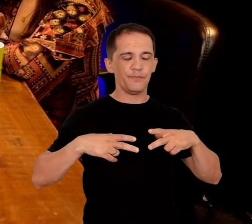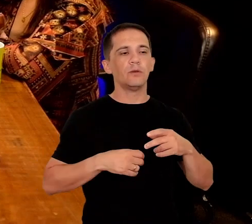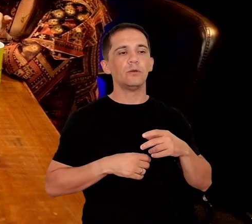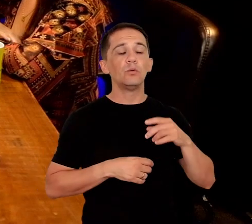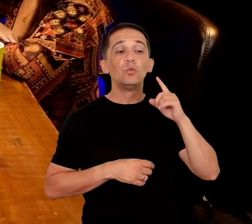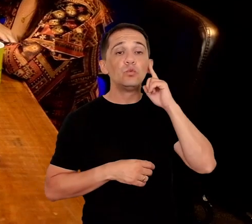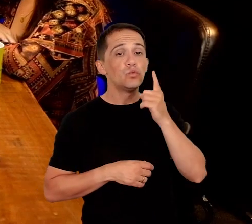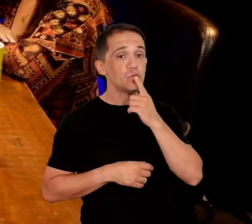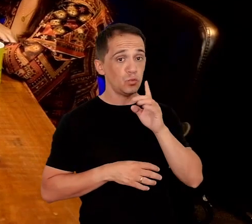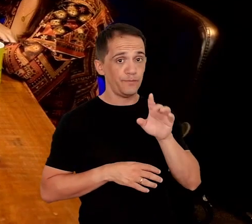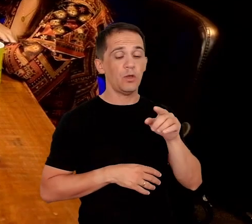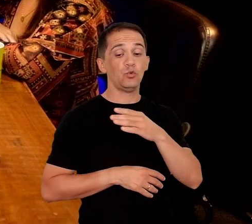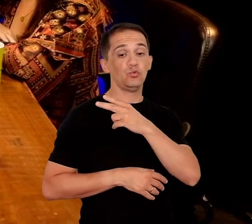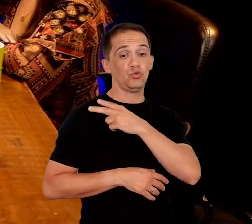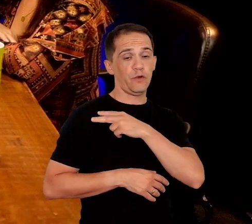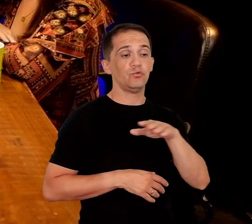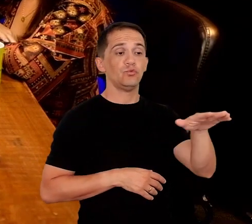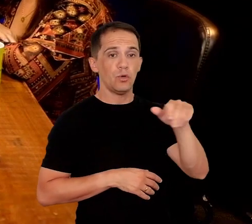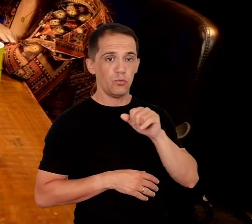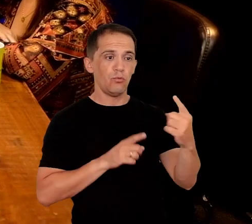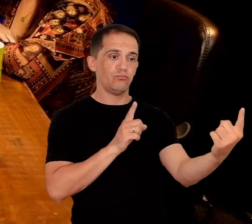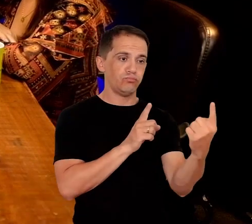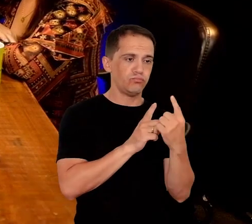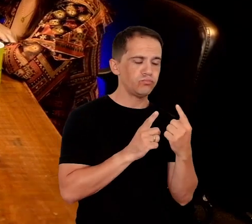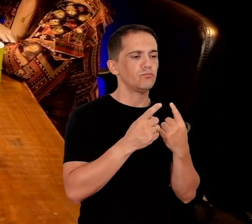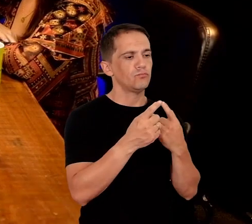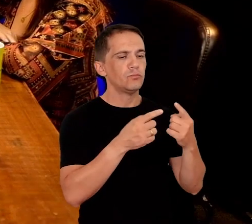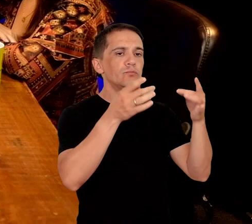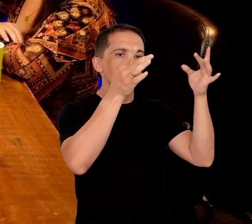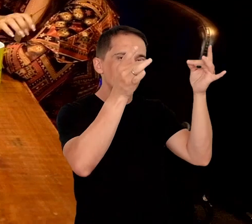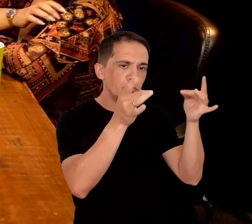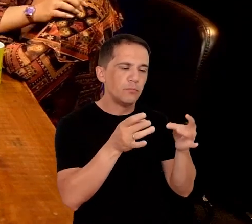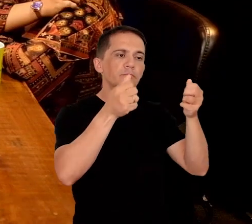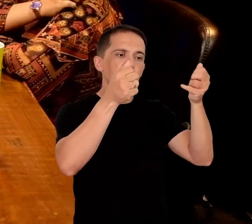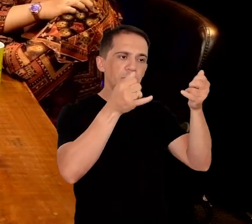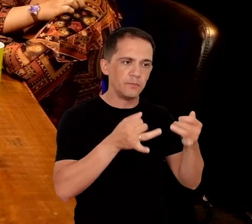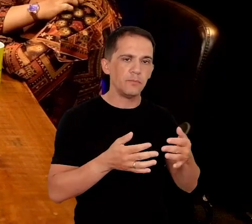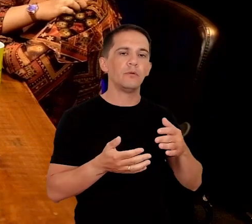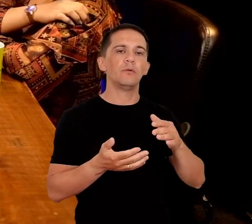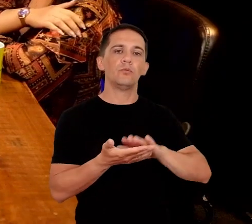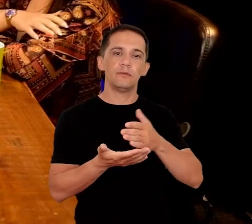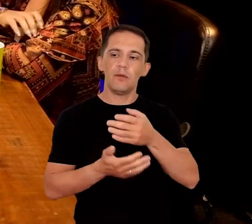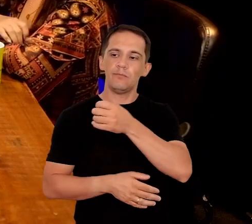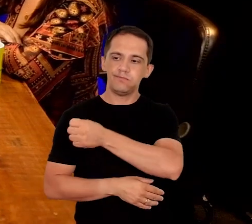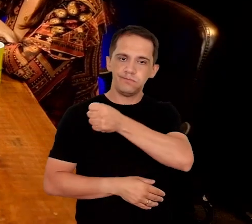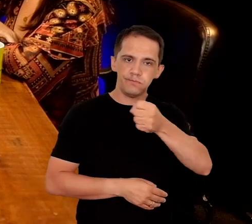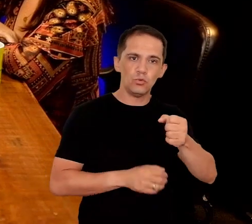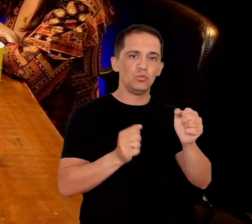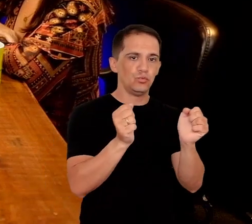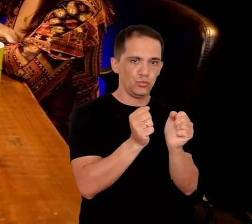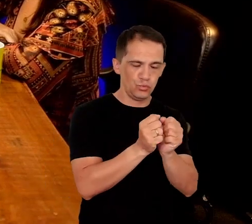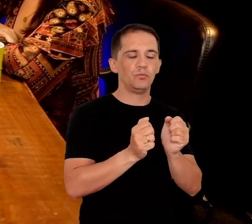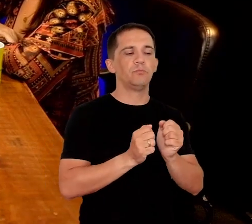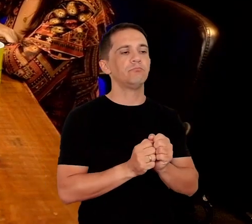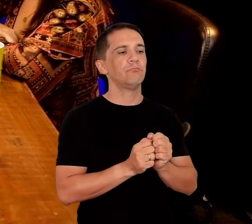só? E aí era o que estava interessado, na realidade, né? E aí foi chamado o Leandro, o ano passado eu, numa outra empresa,